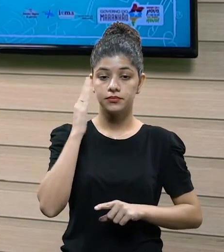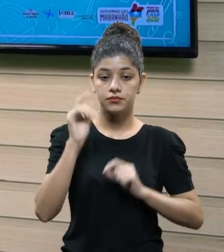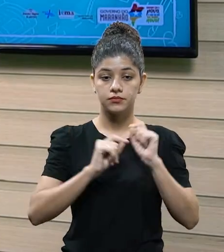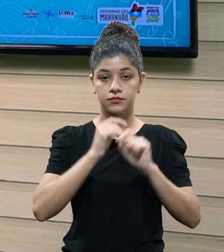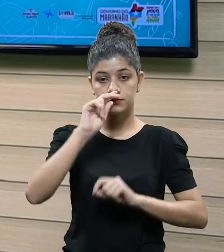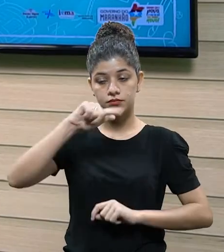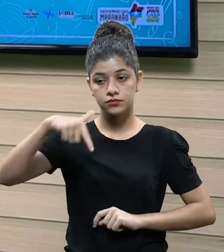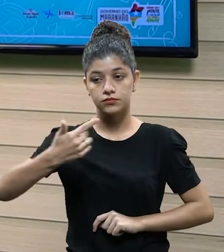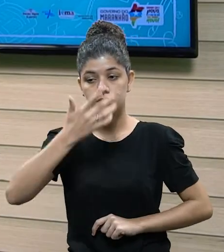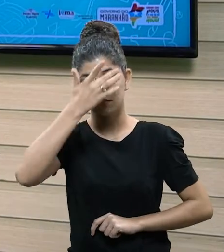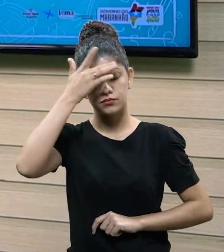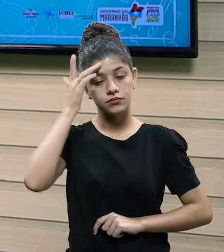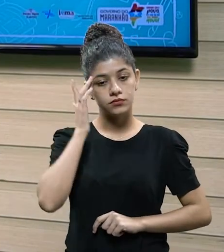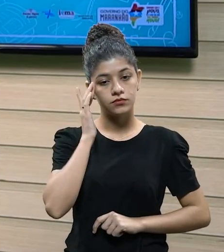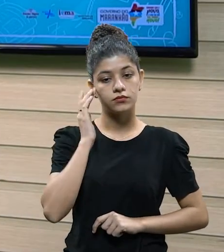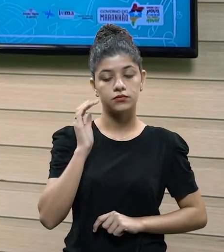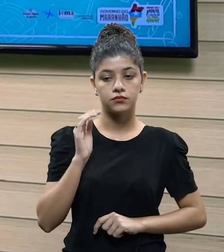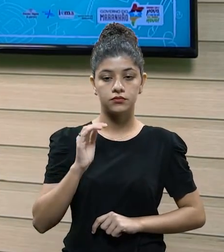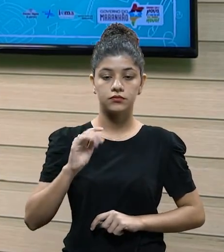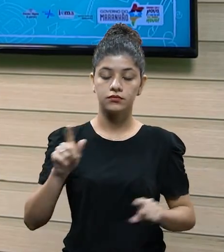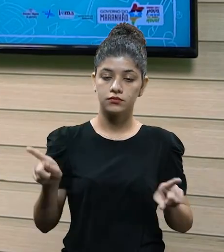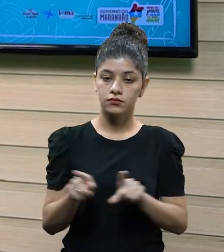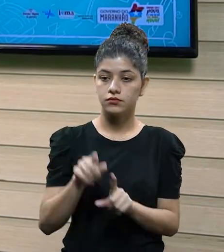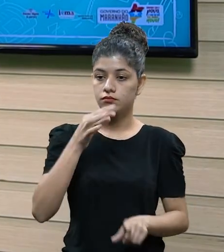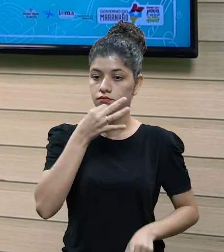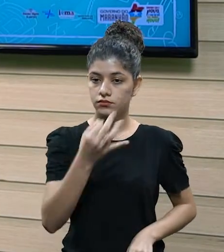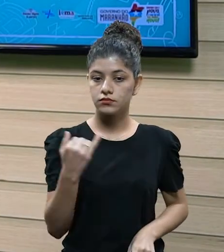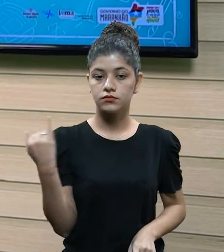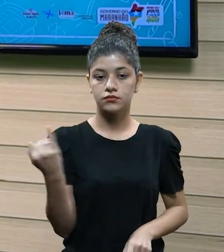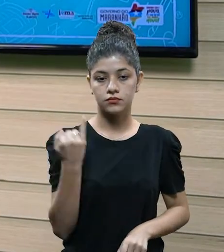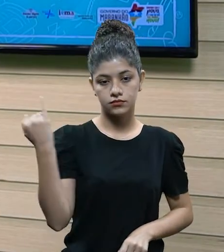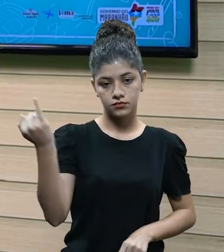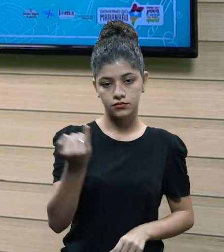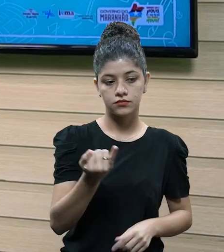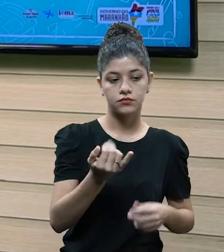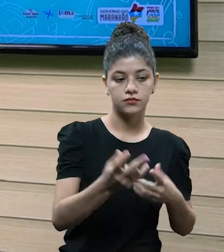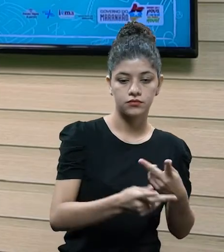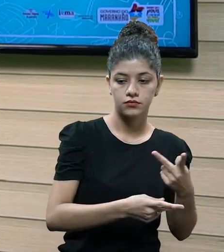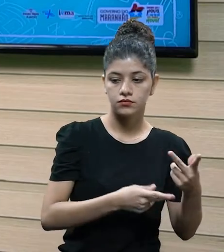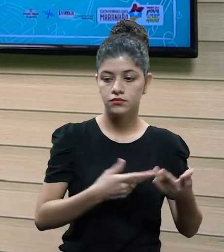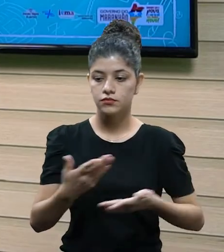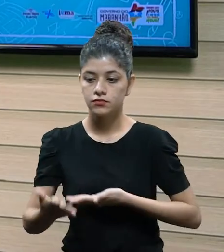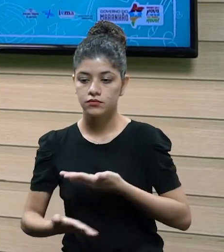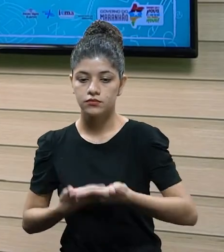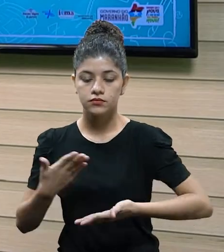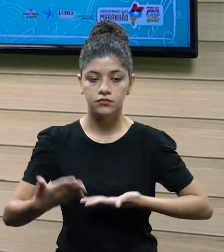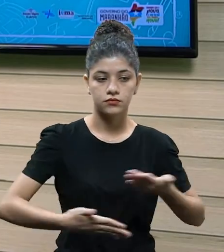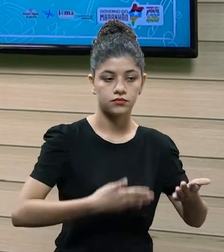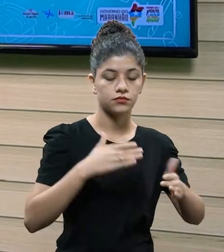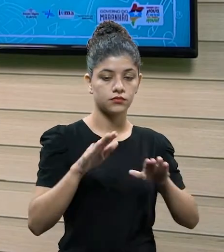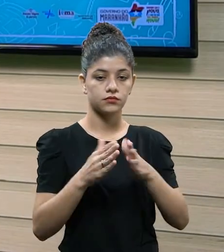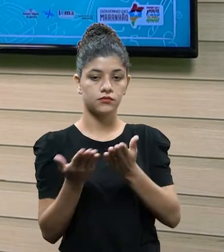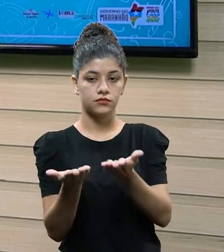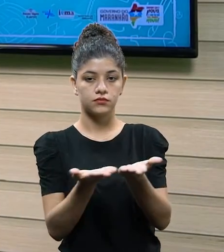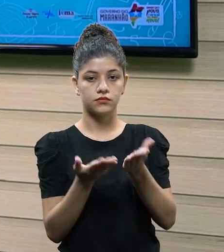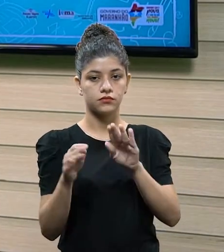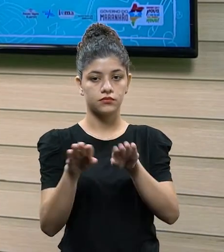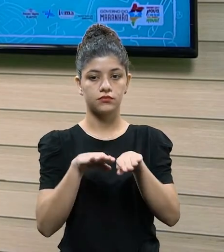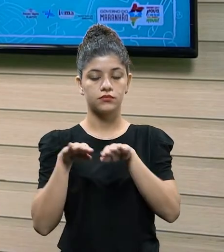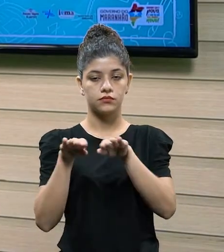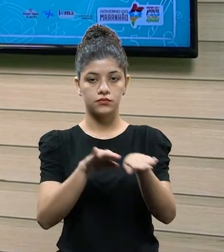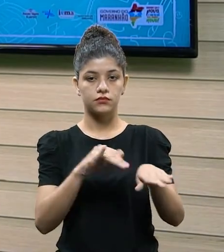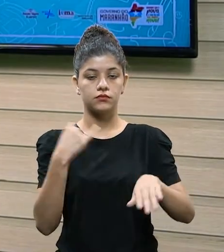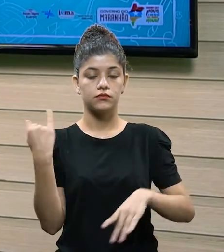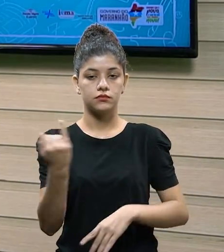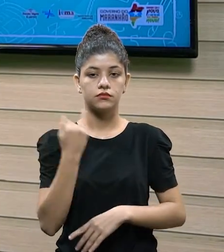entenda que o ponto de vista dos outros também é importante. E aí ele vai buscar esse consenso, né? Essa equação de equilíbrio